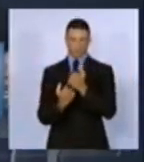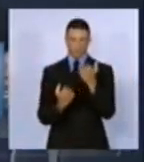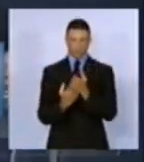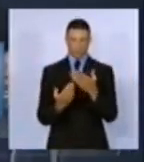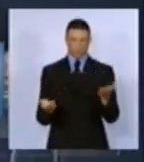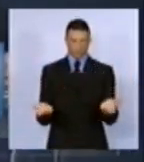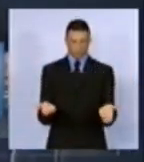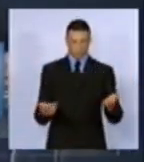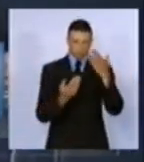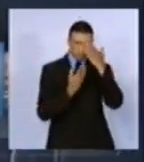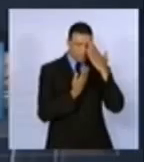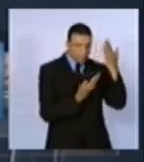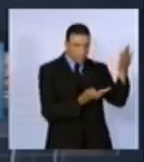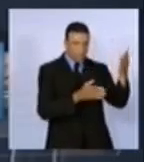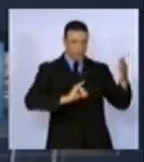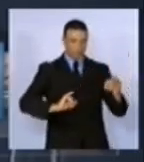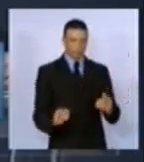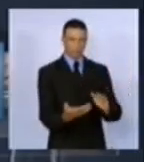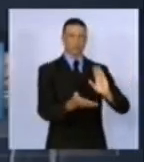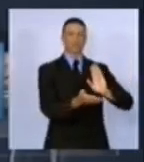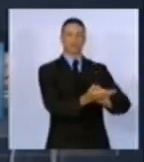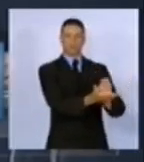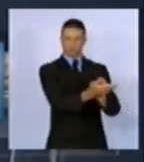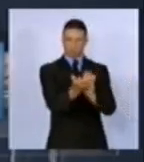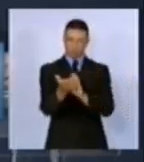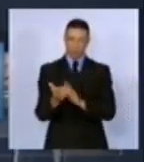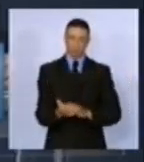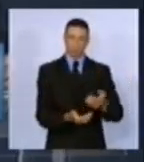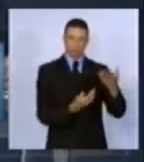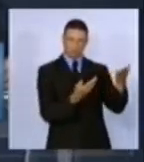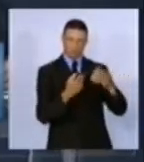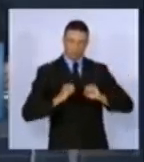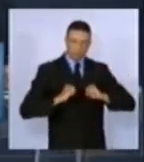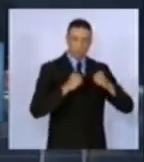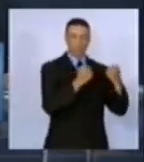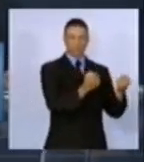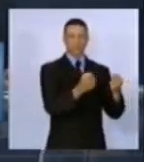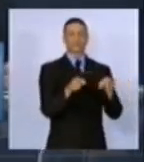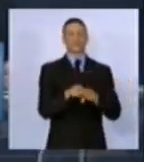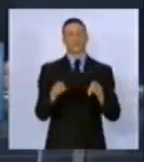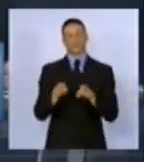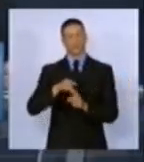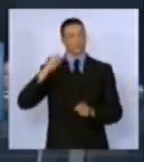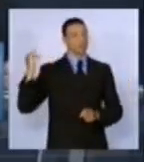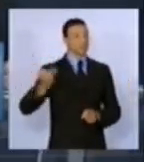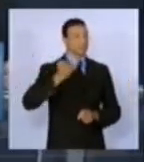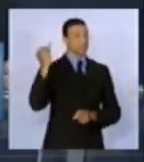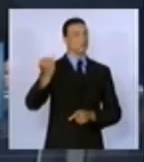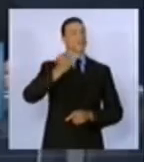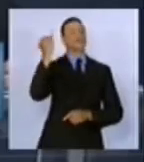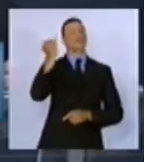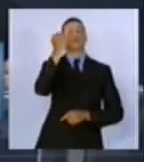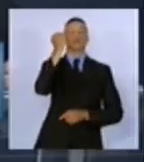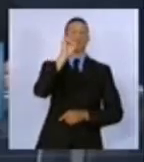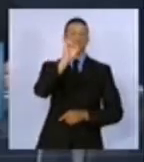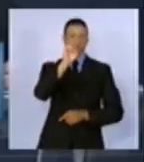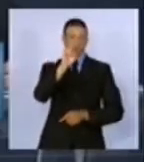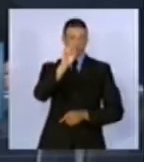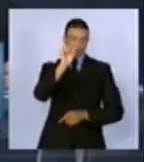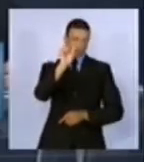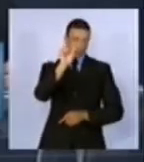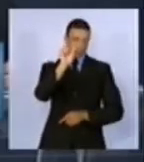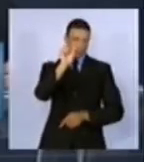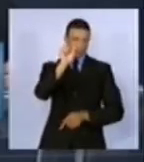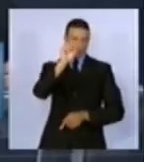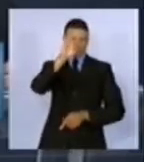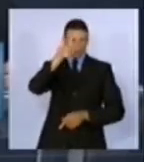agradecer a oportunidade parabenizar pela iniciativa muito relevante Principalmente quando se tem uma relação de